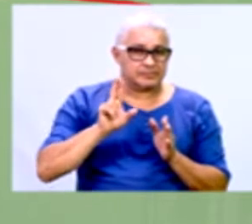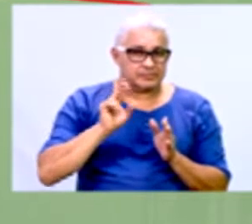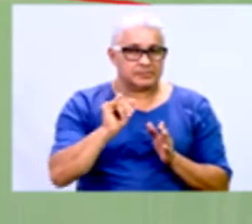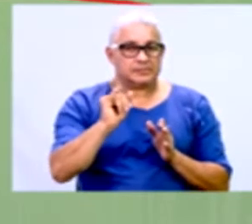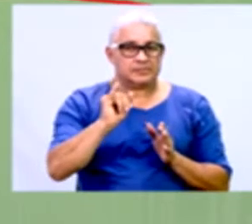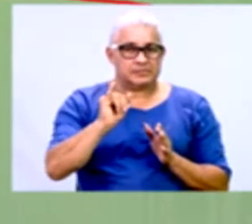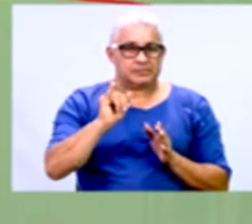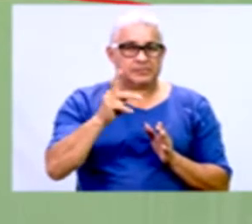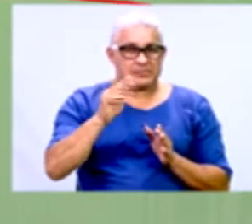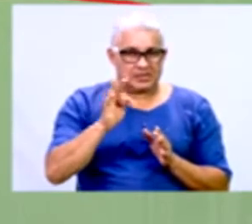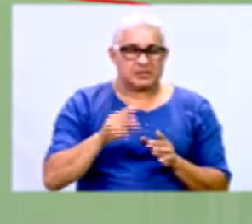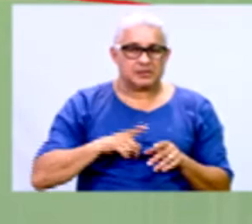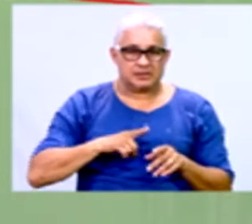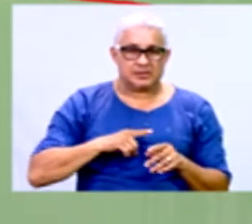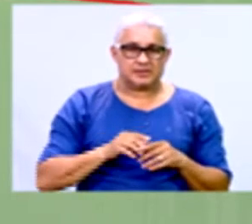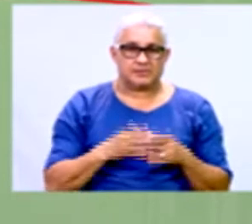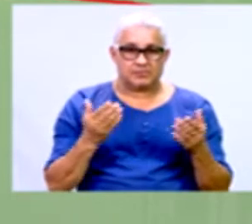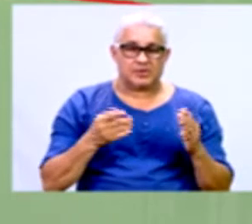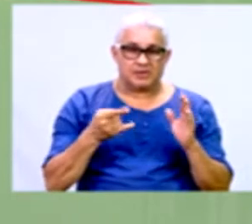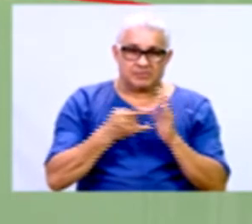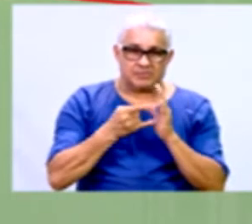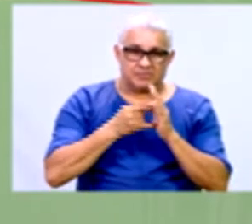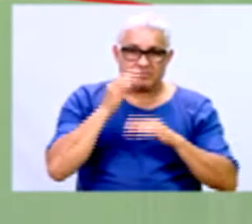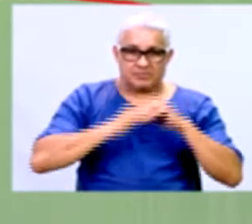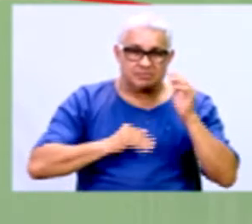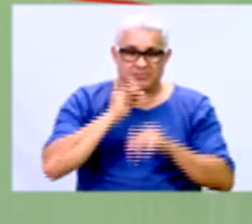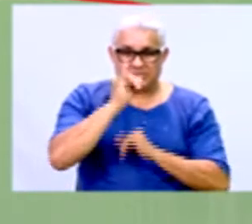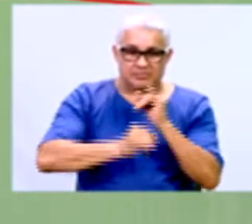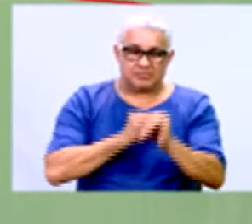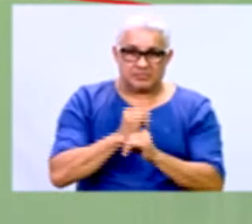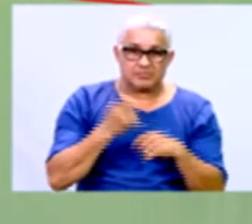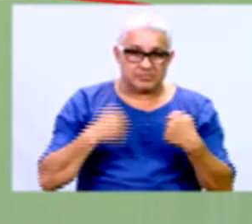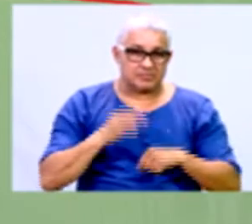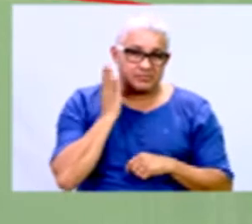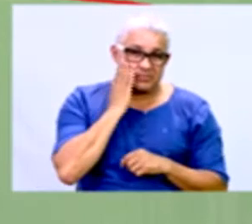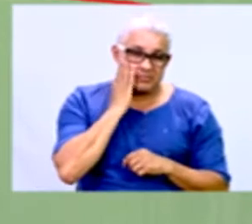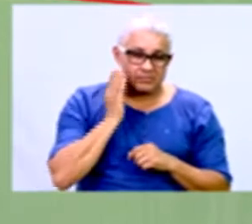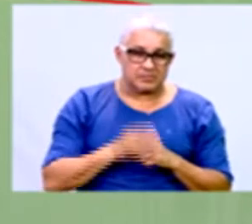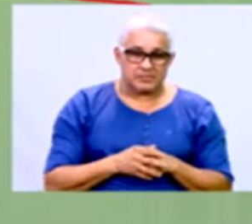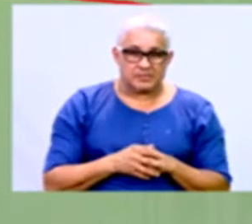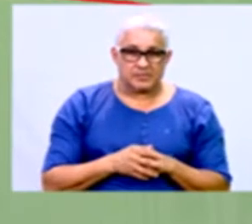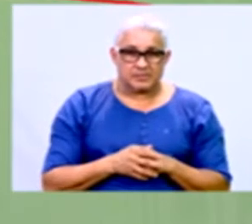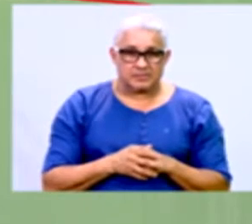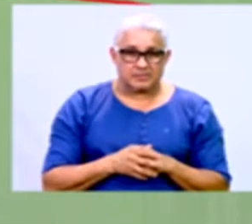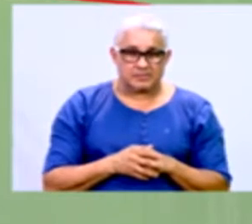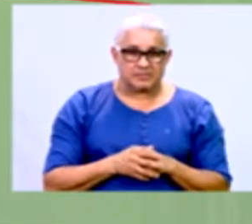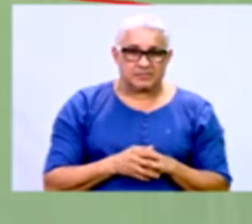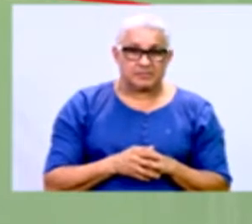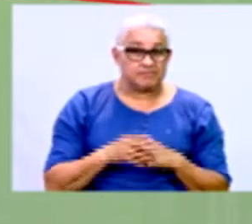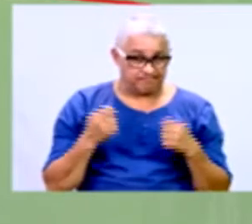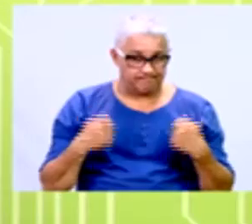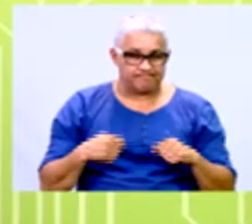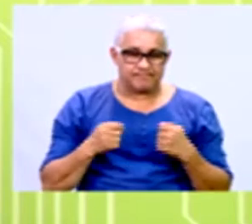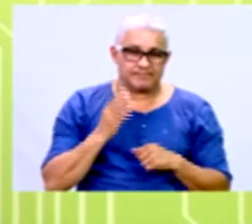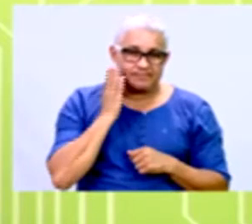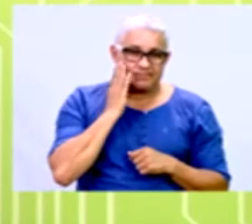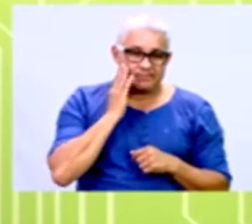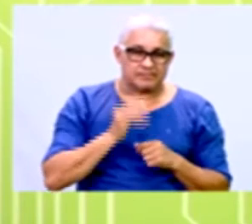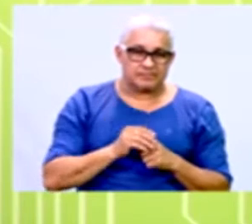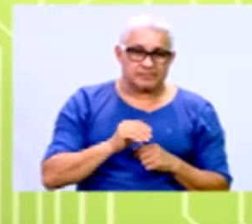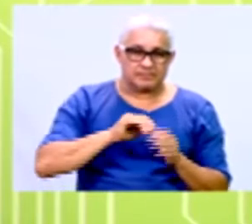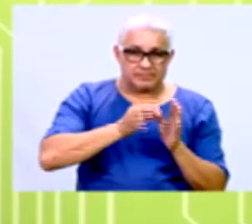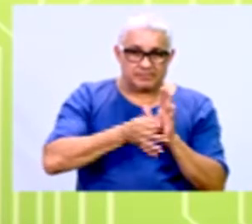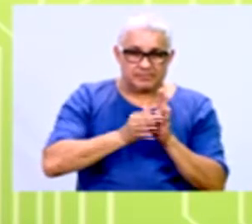aqui, ó. Hoje, desenvolvedor web sem saber JavaScript não é legal, certo? Então,